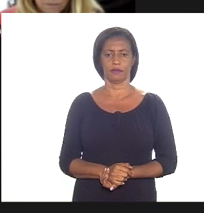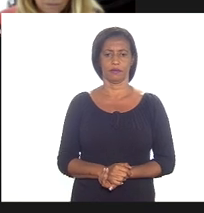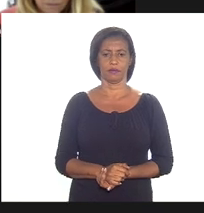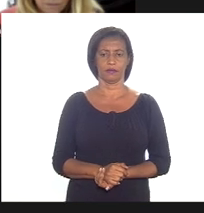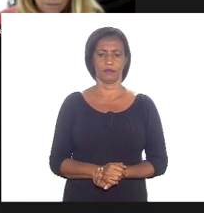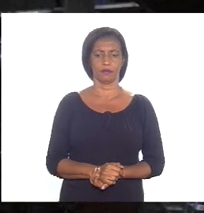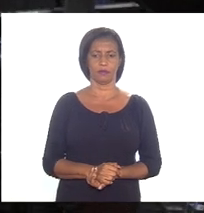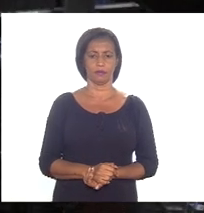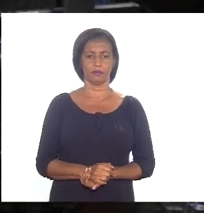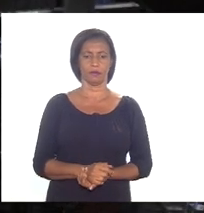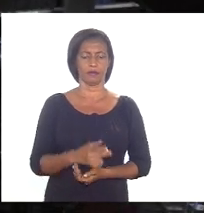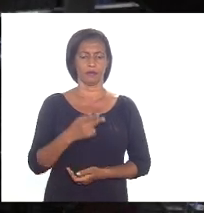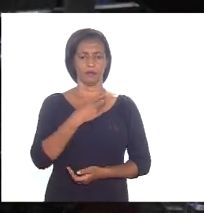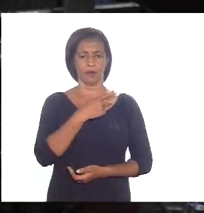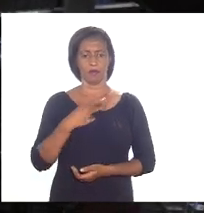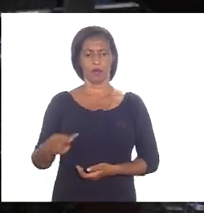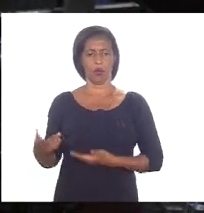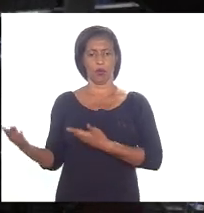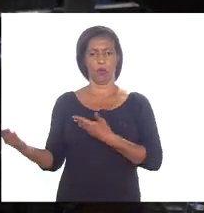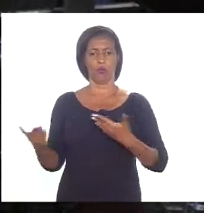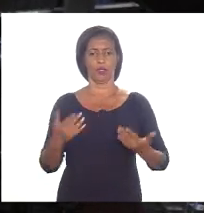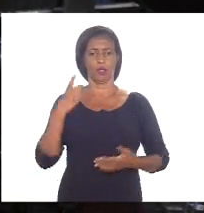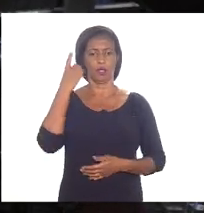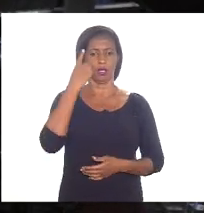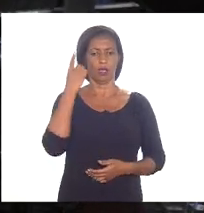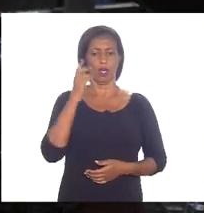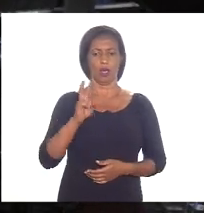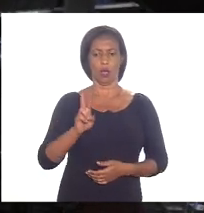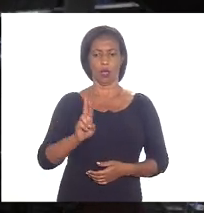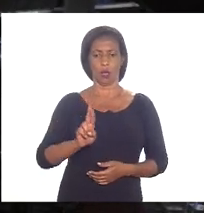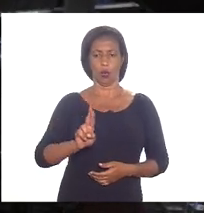Presidência, convido o deputado Rubens Bontempo.